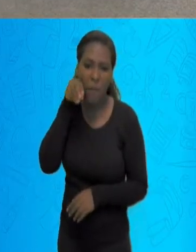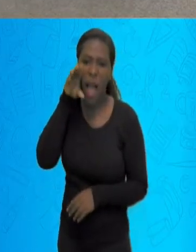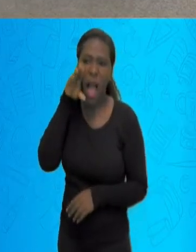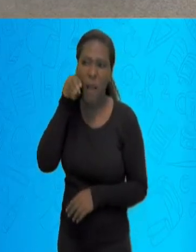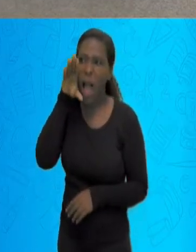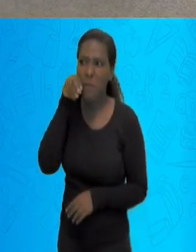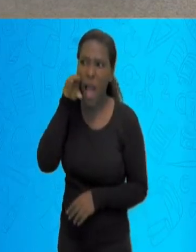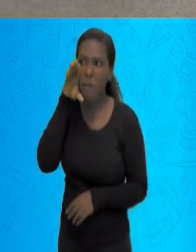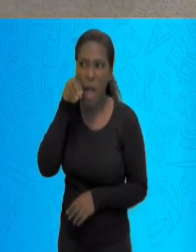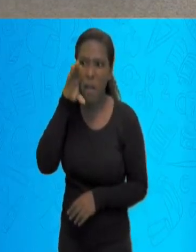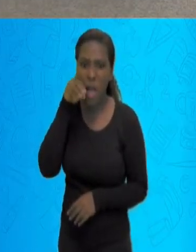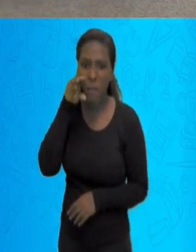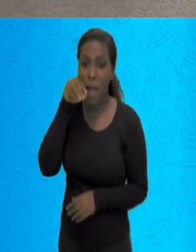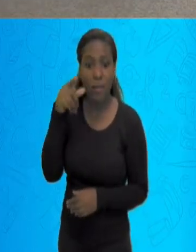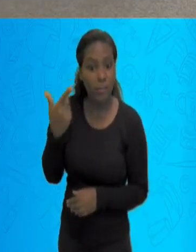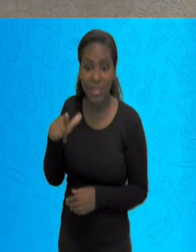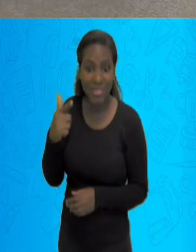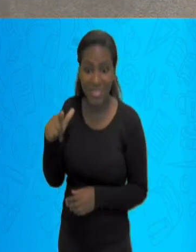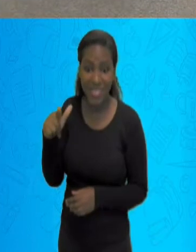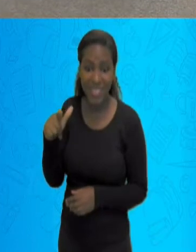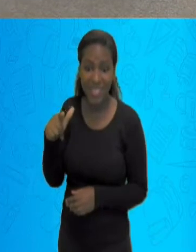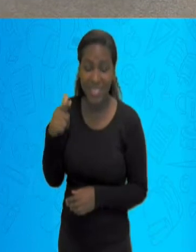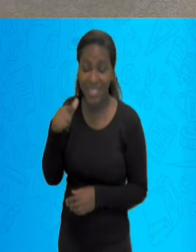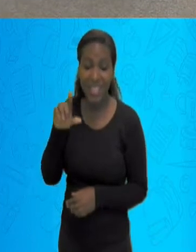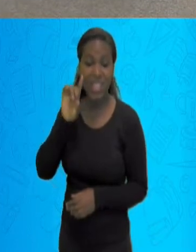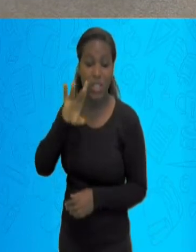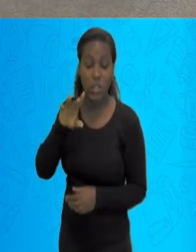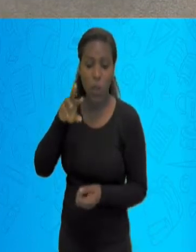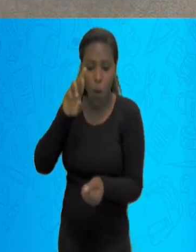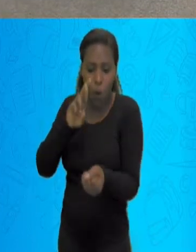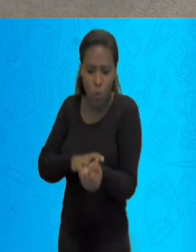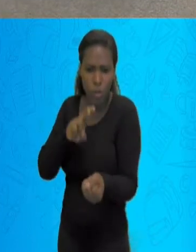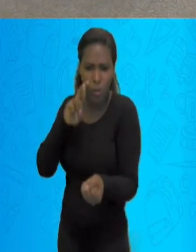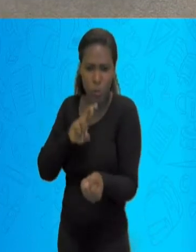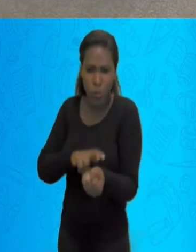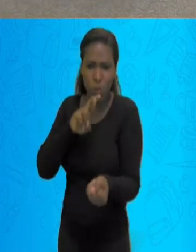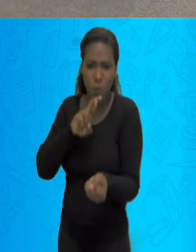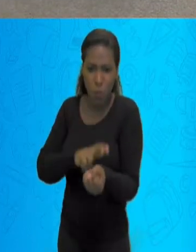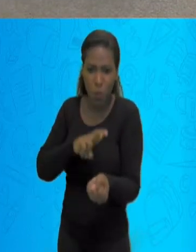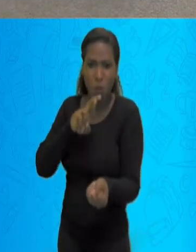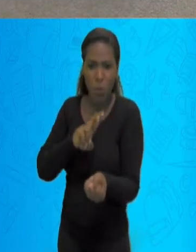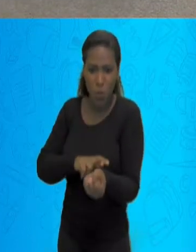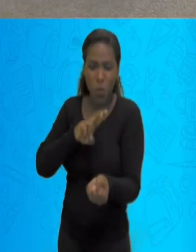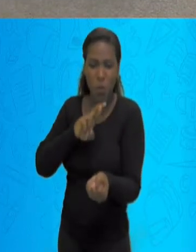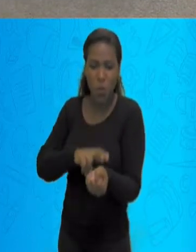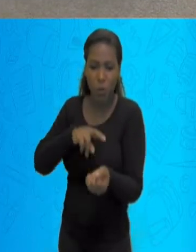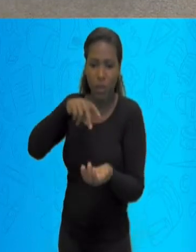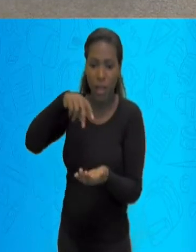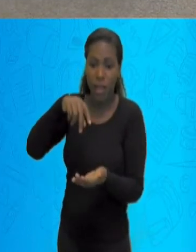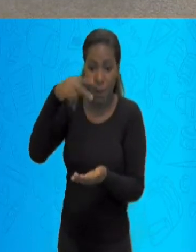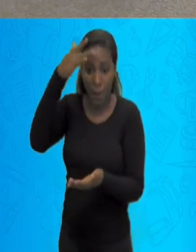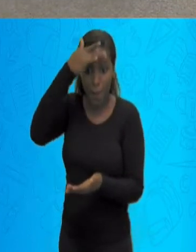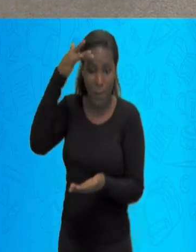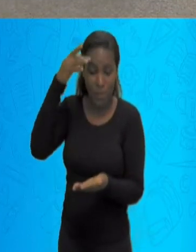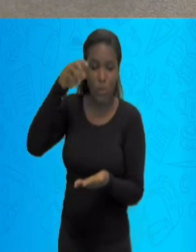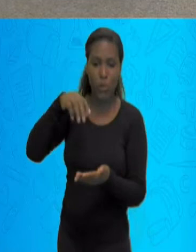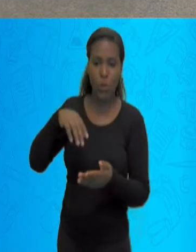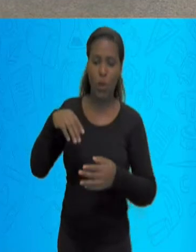letra. As pessoas se enfeitam muito, as roupas são muito coloridas e geralmente eles usam